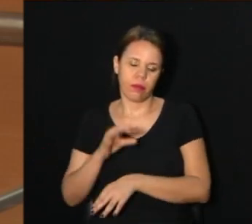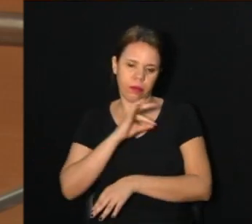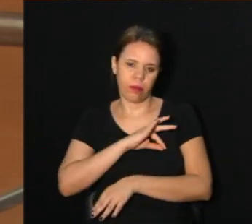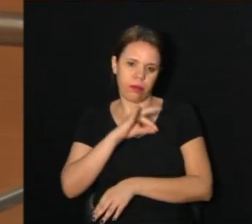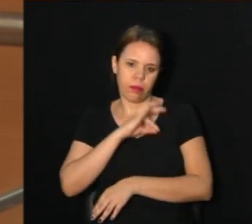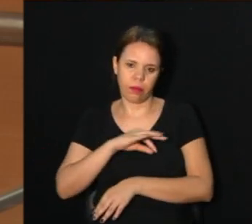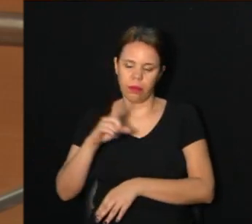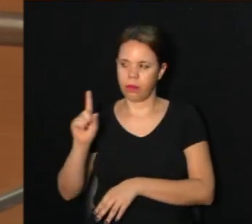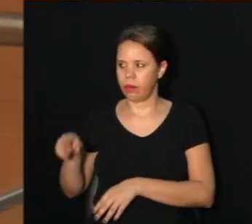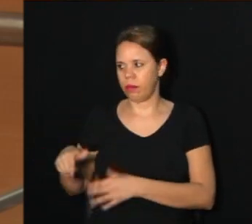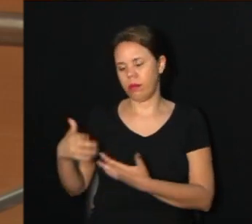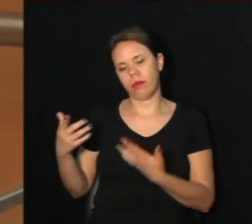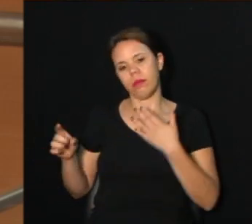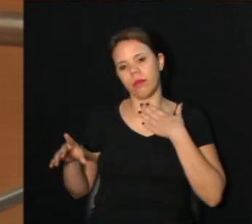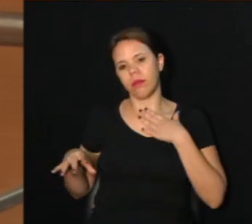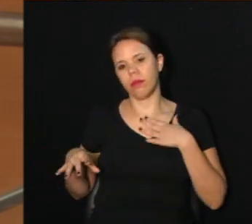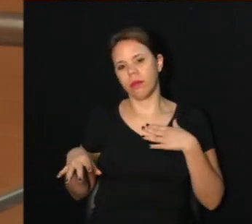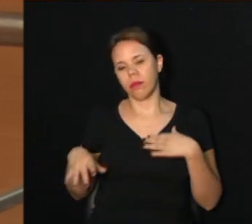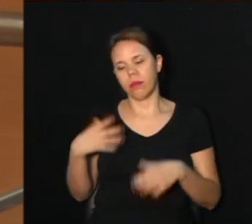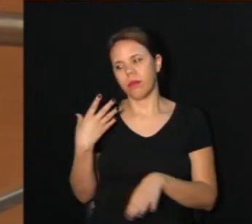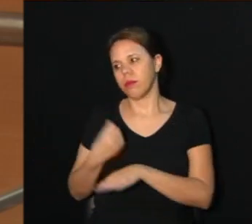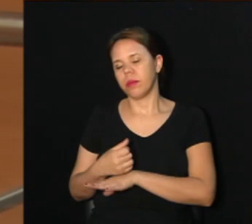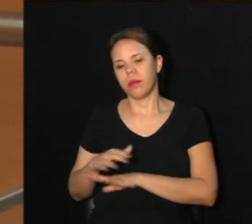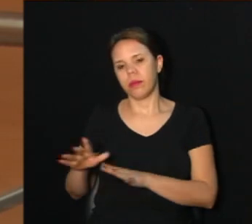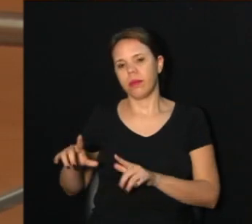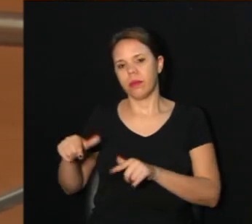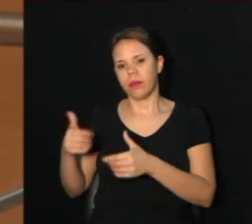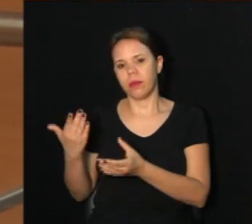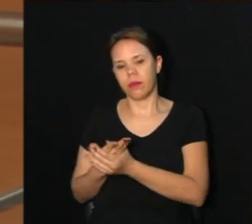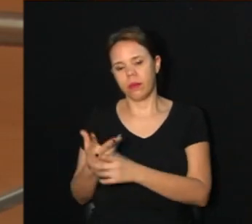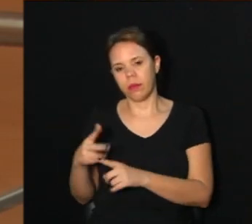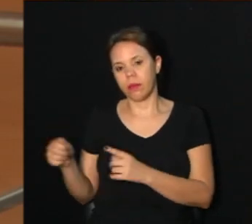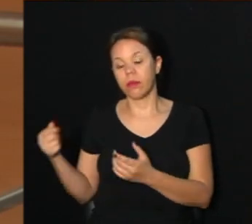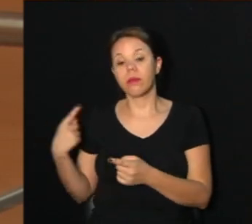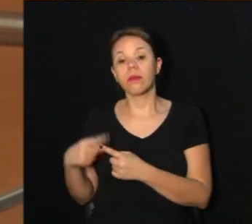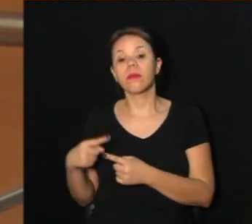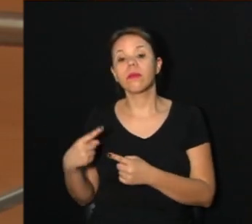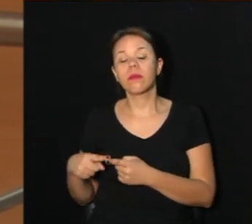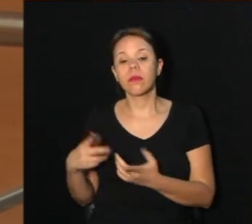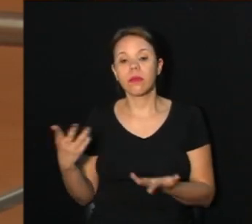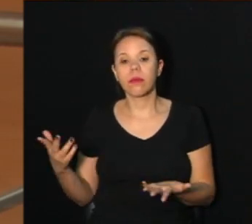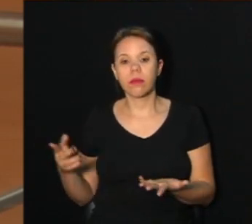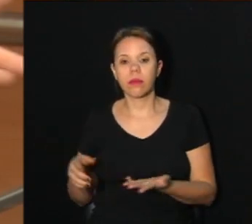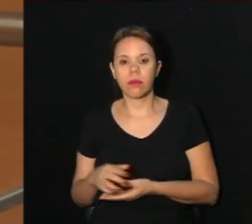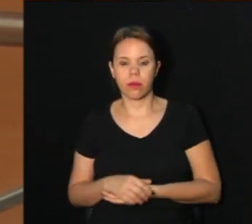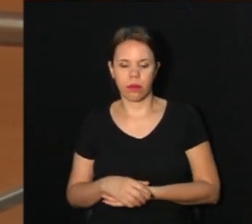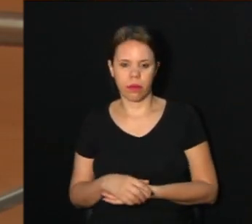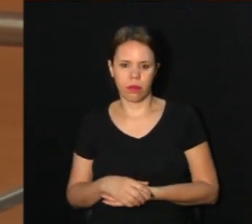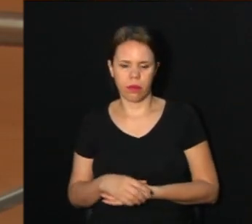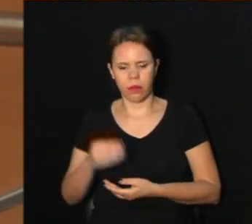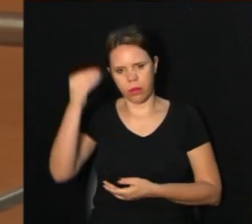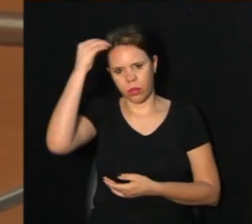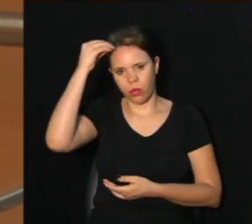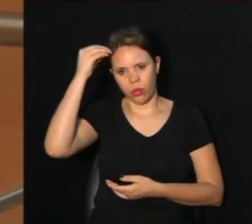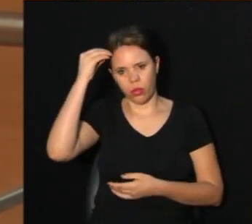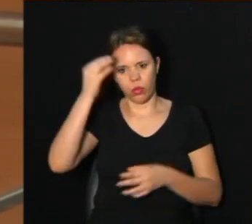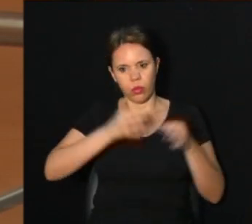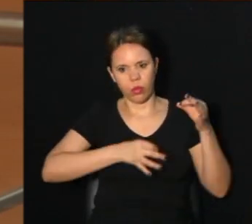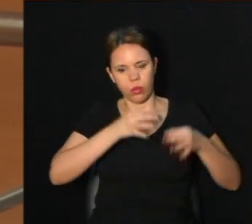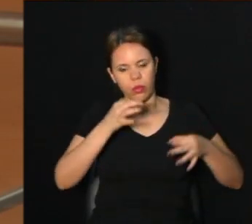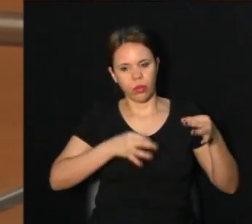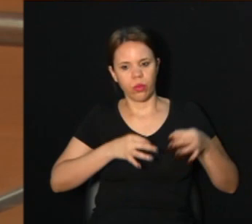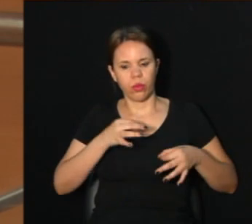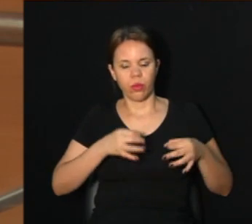ele não ficou ali, não recebi pela ação, pela sucumbência. Por quê? Até porque isso é culpa da justiça.